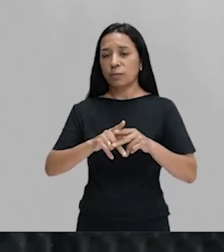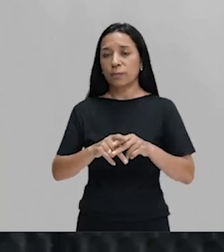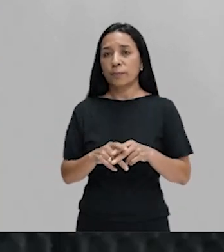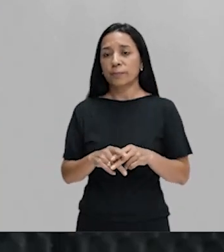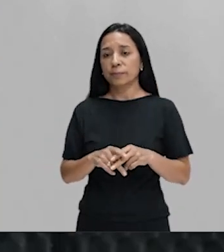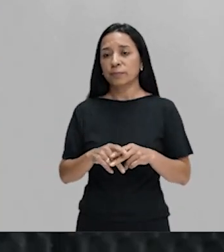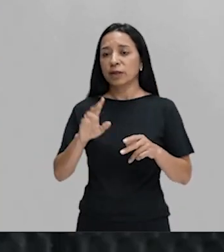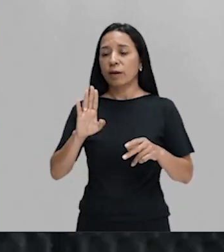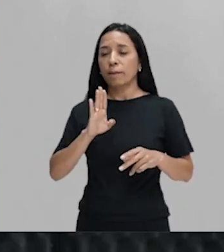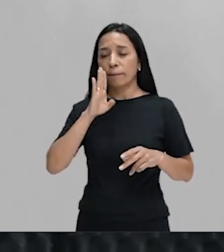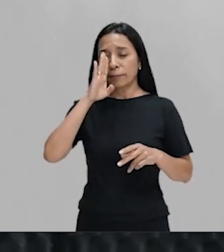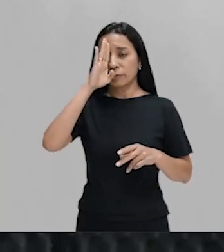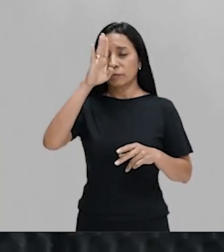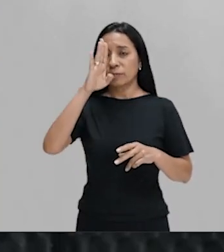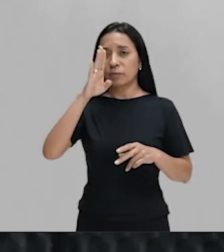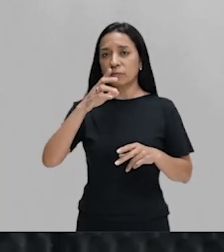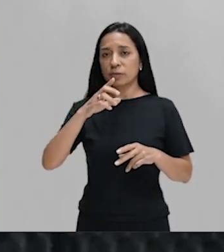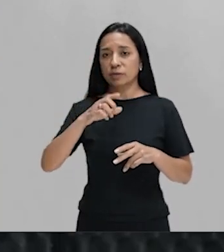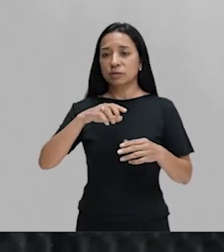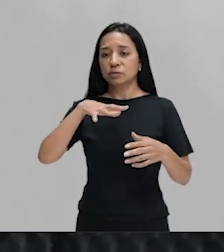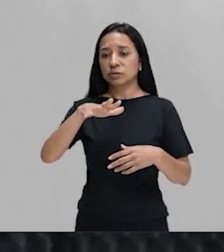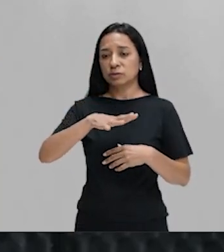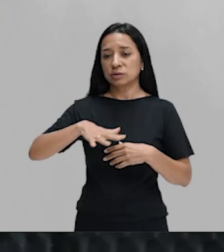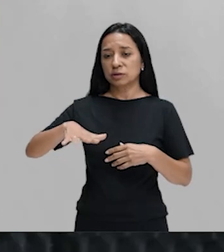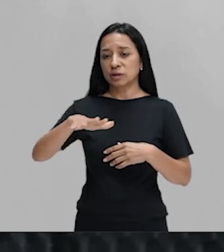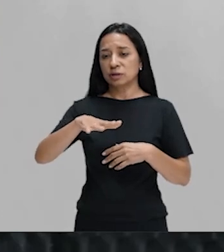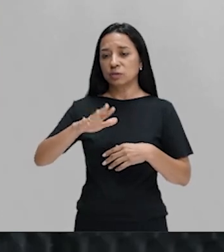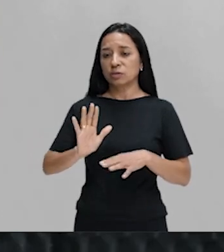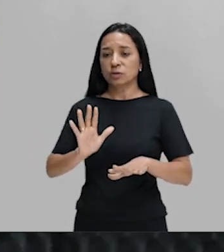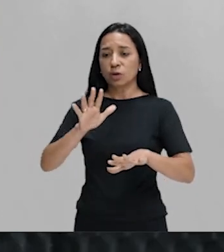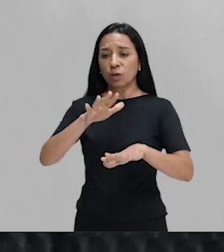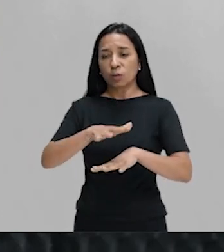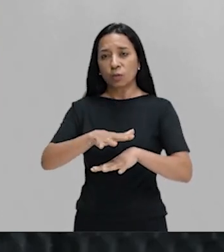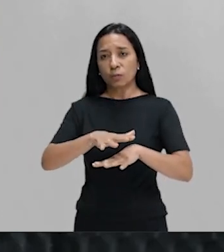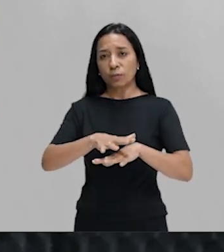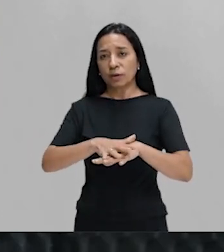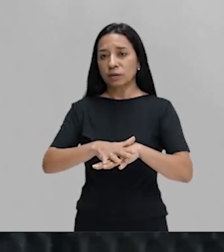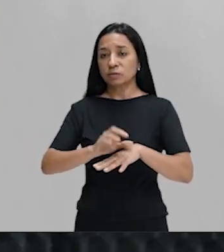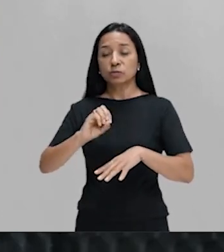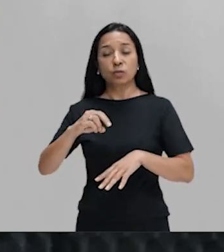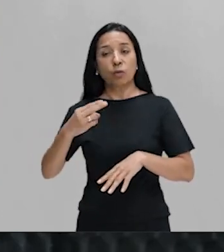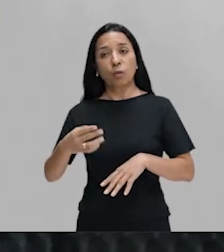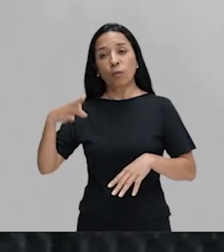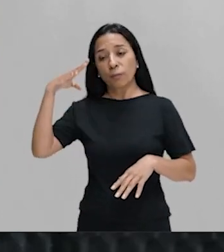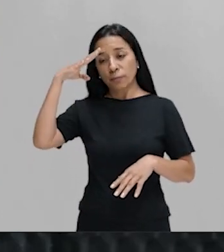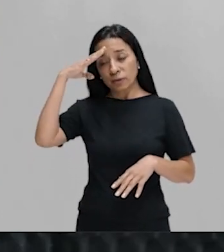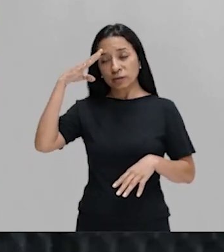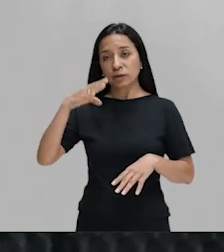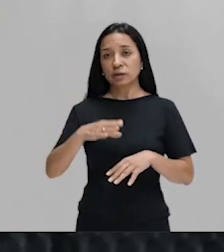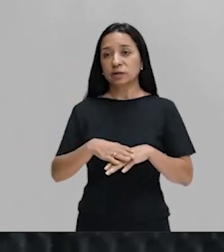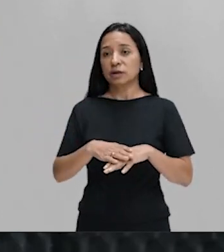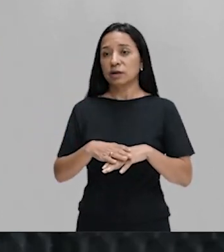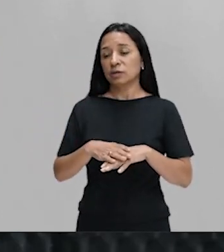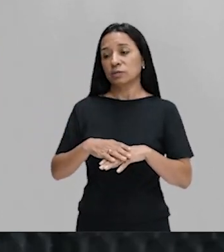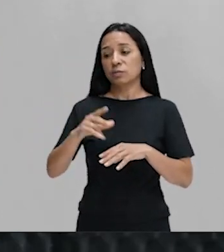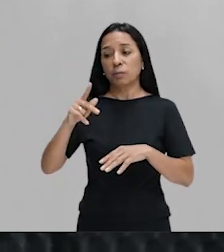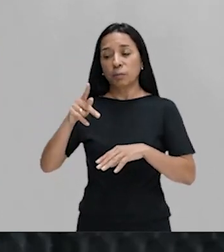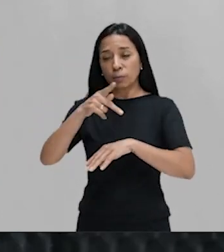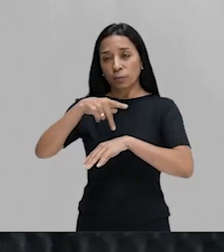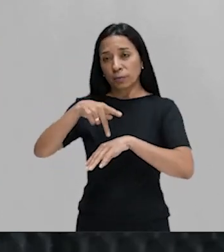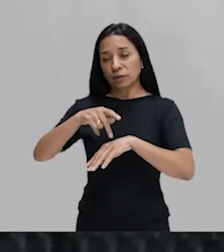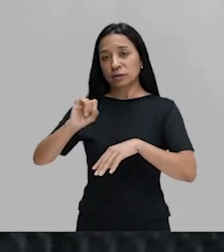territórios ocupados por Israel ou militarizado por Israel, como é o caso, por exemplo, da faixa de